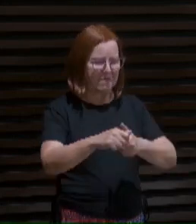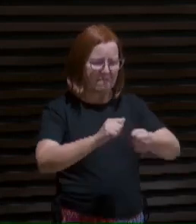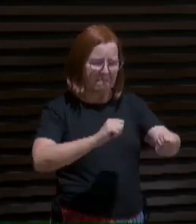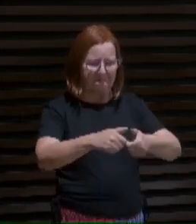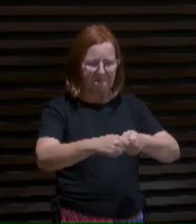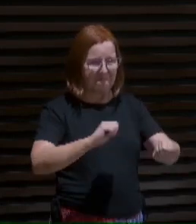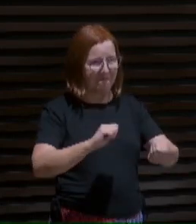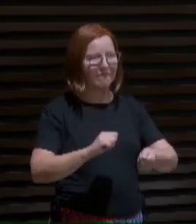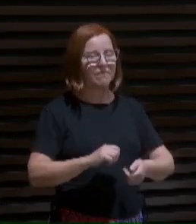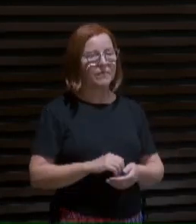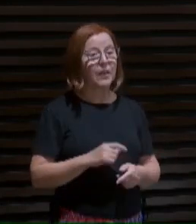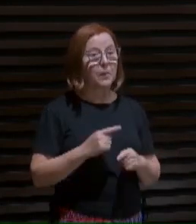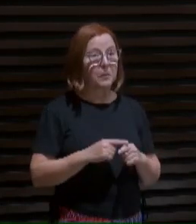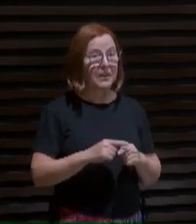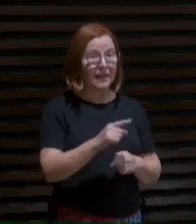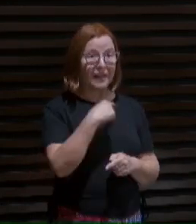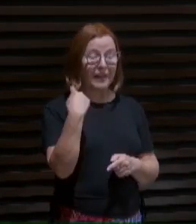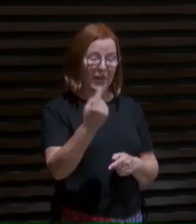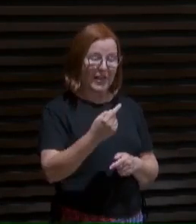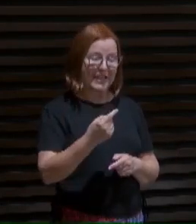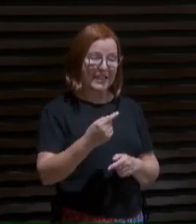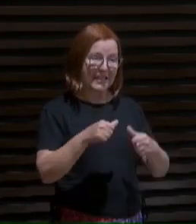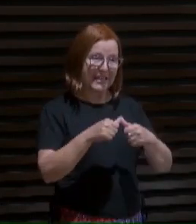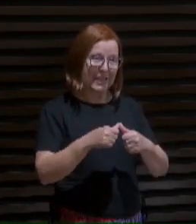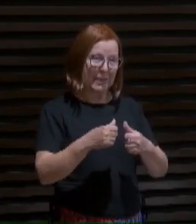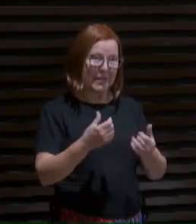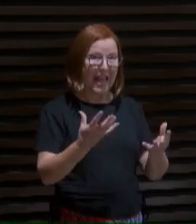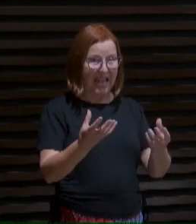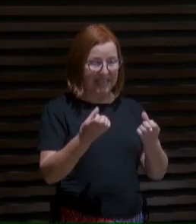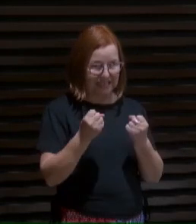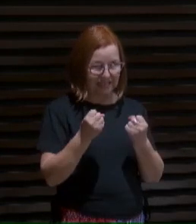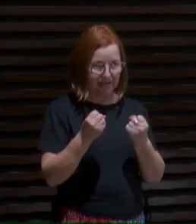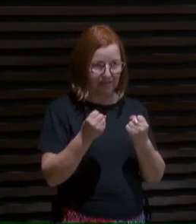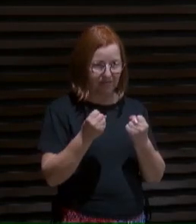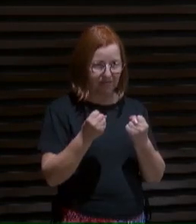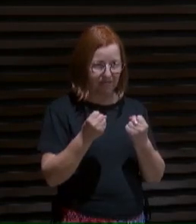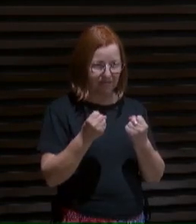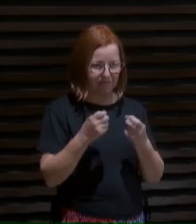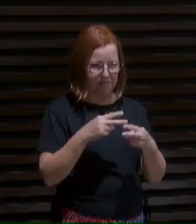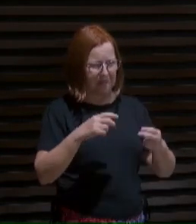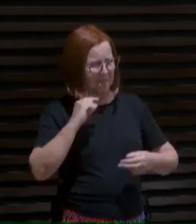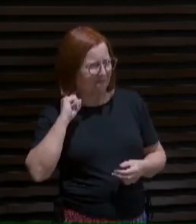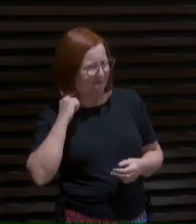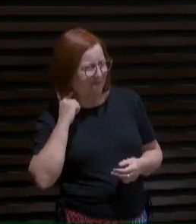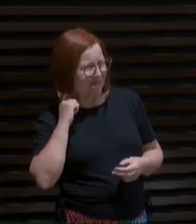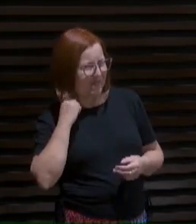rasgadas? Porque nós estamos comendo aquilo que é de mais podre,